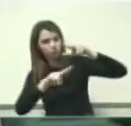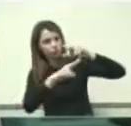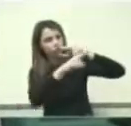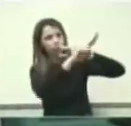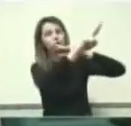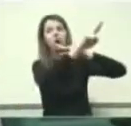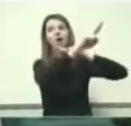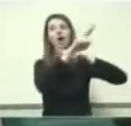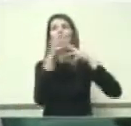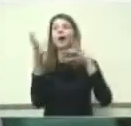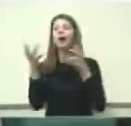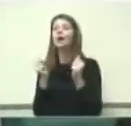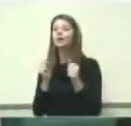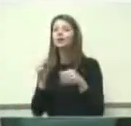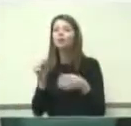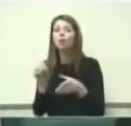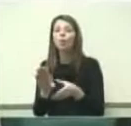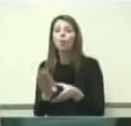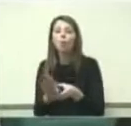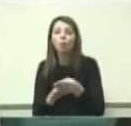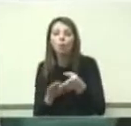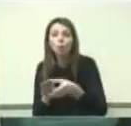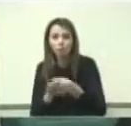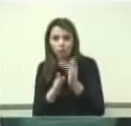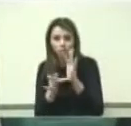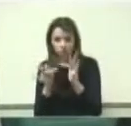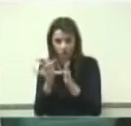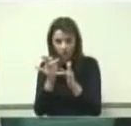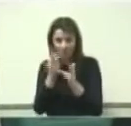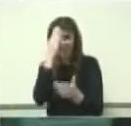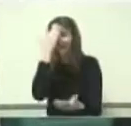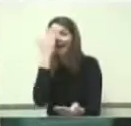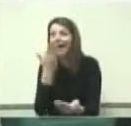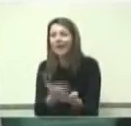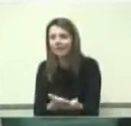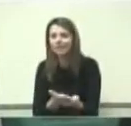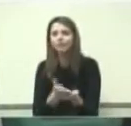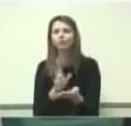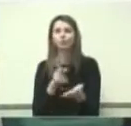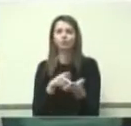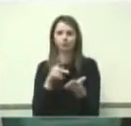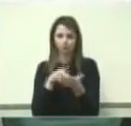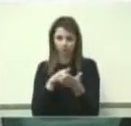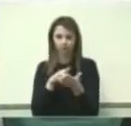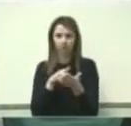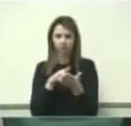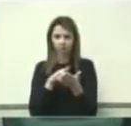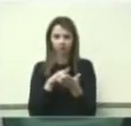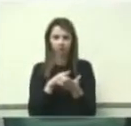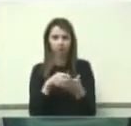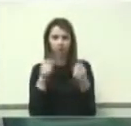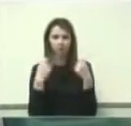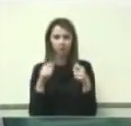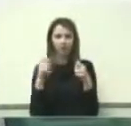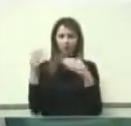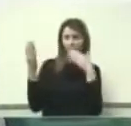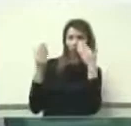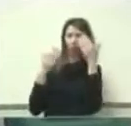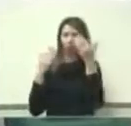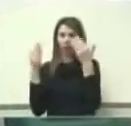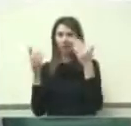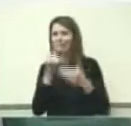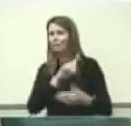e aceitar o conselho de Jesus seja crente não incrédulo confia no senhor